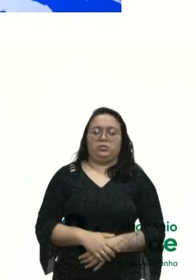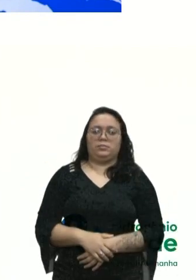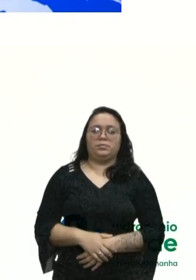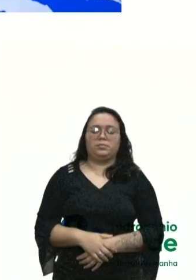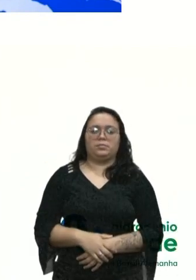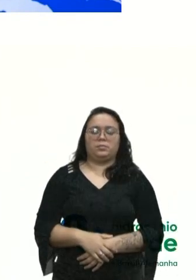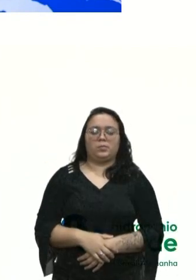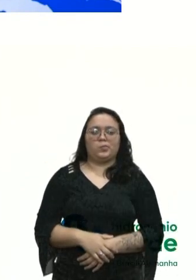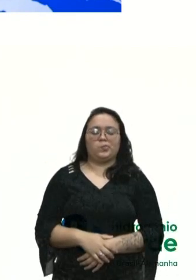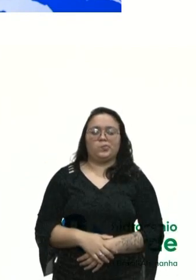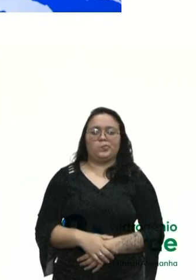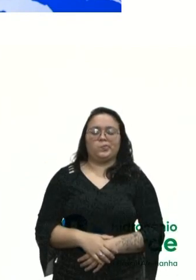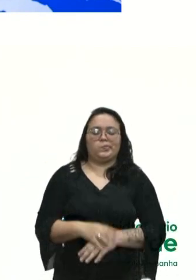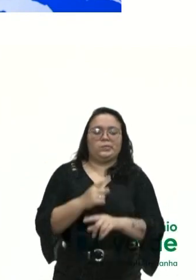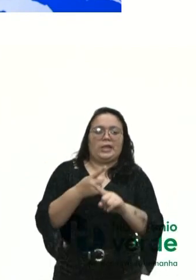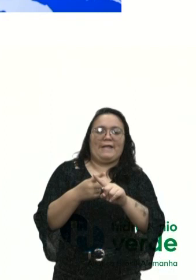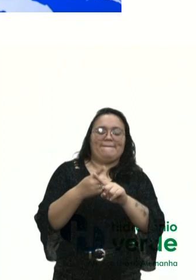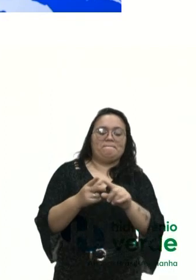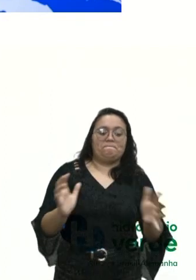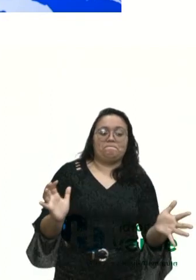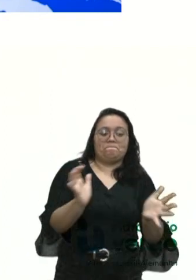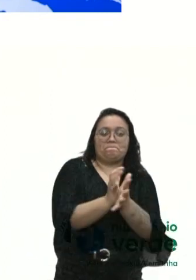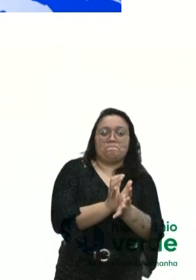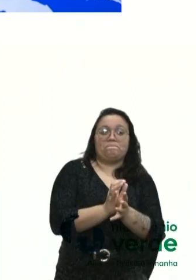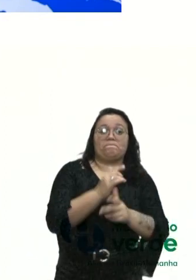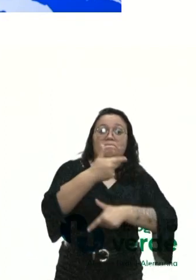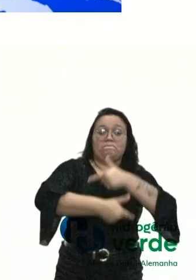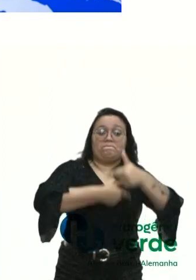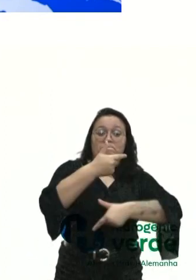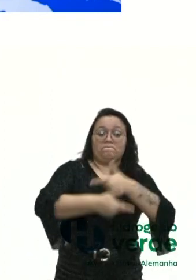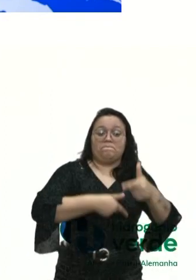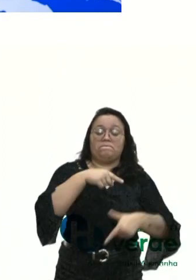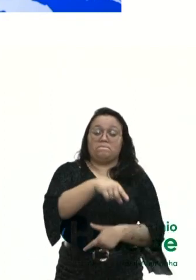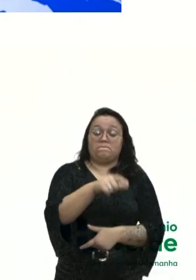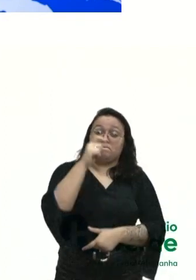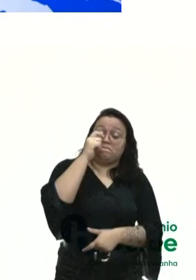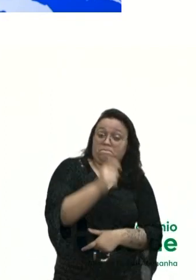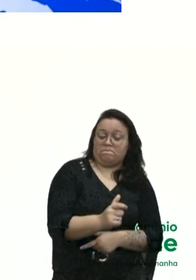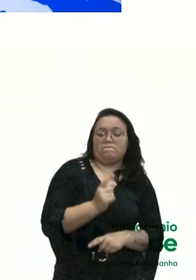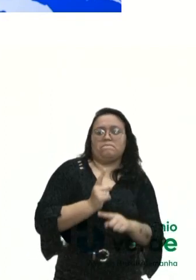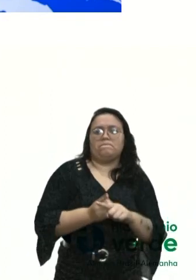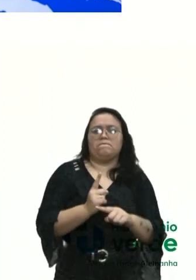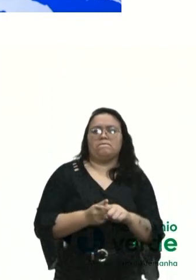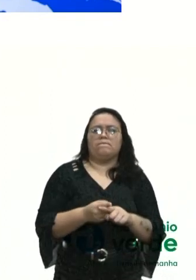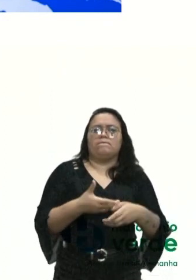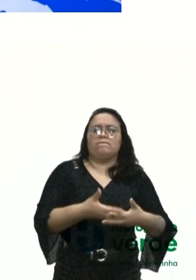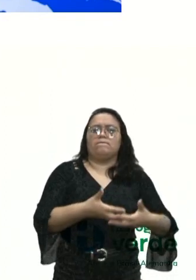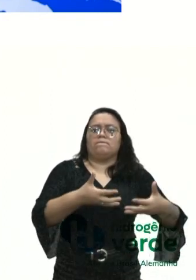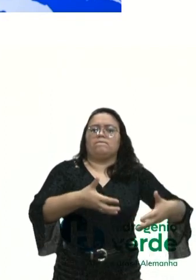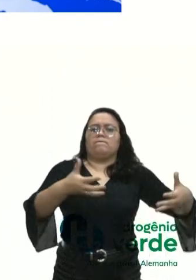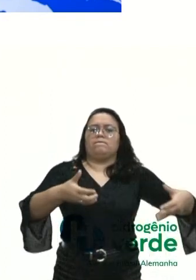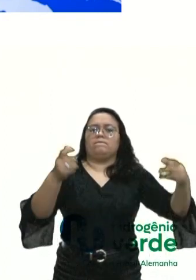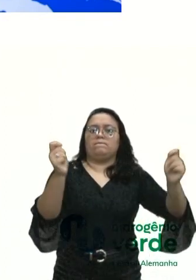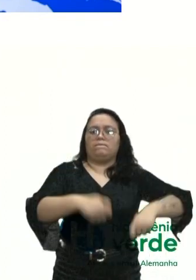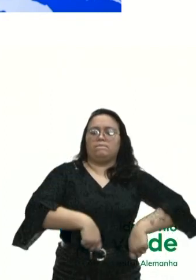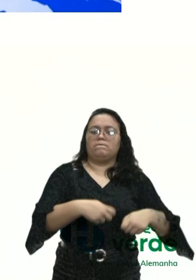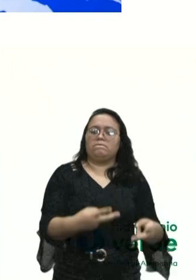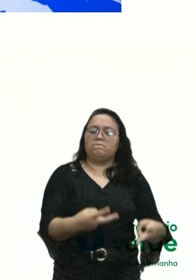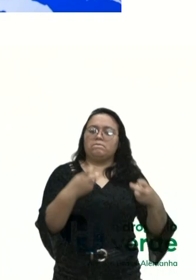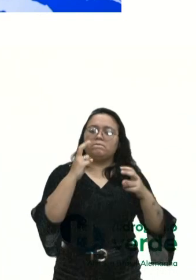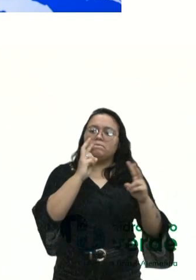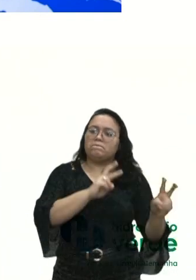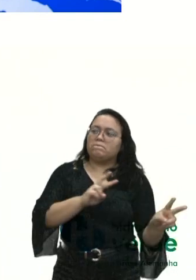esse conjunto de atividades this é set bastante of activities interessante is really e interesting. cada vez mais está trazendo, digamos, olhar